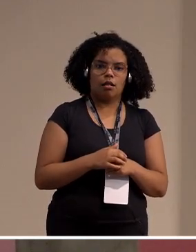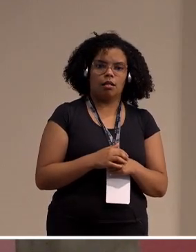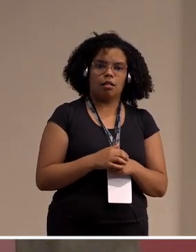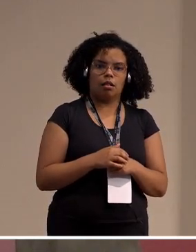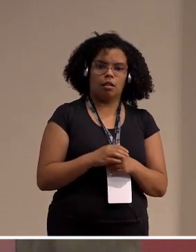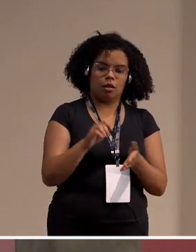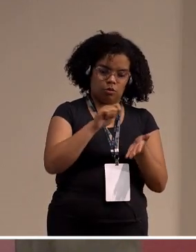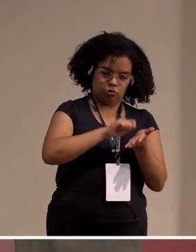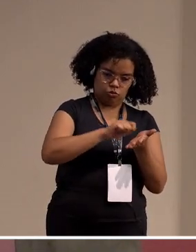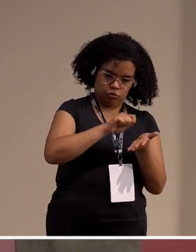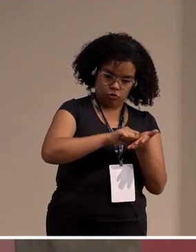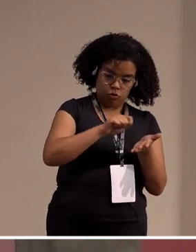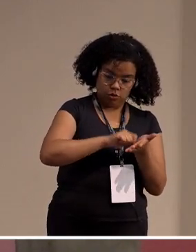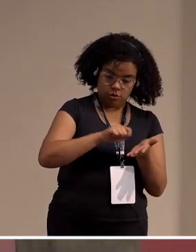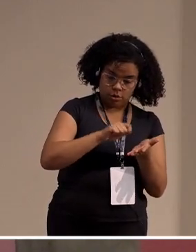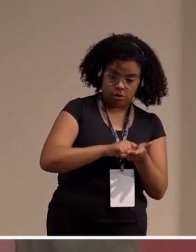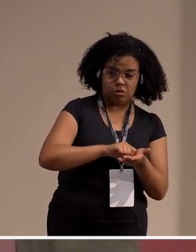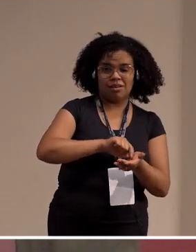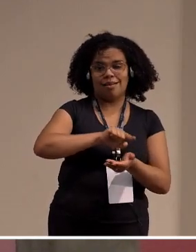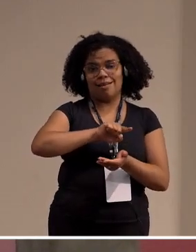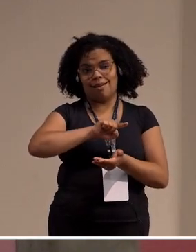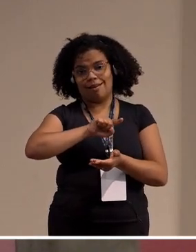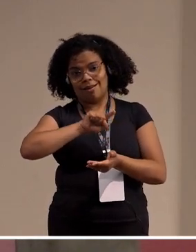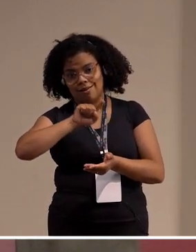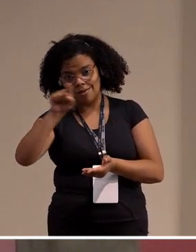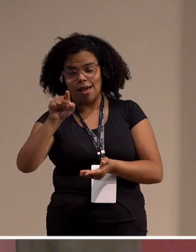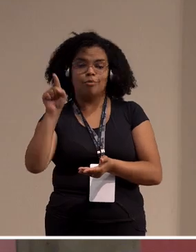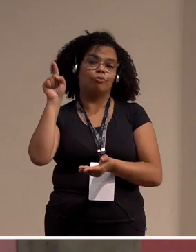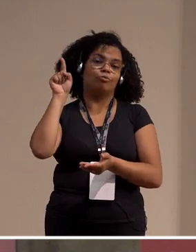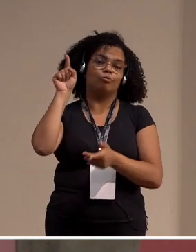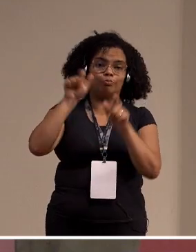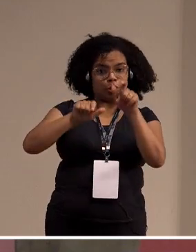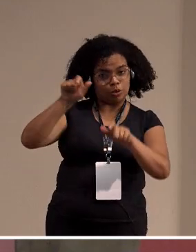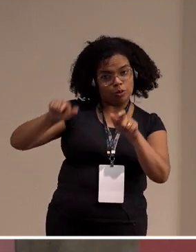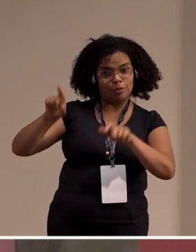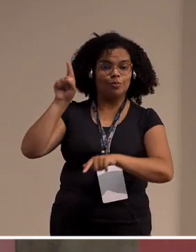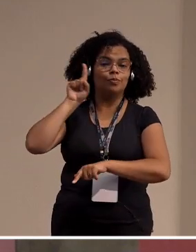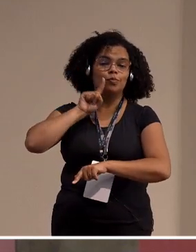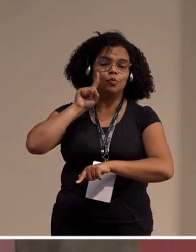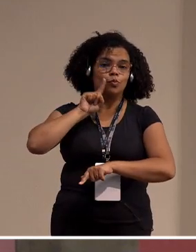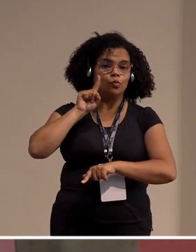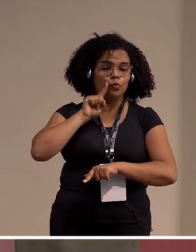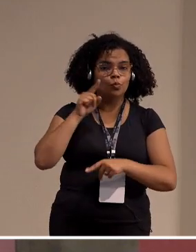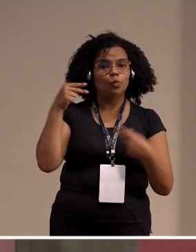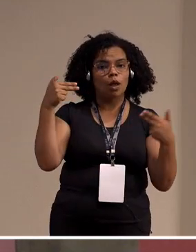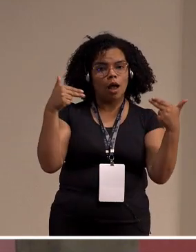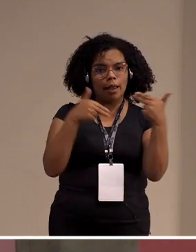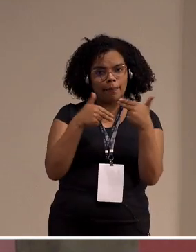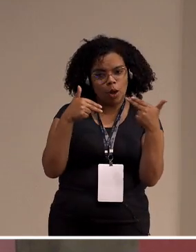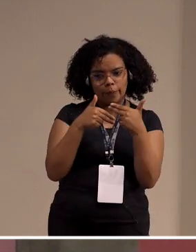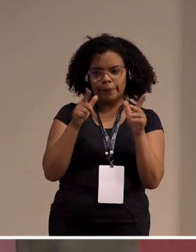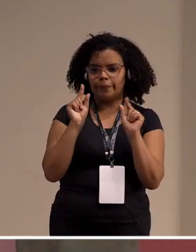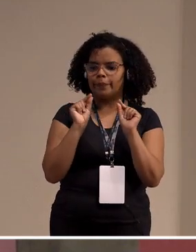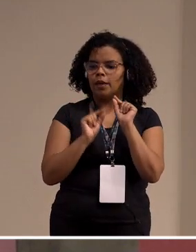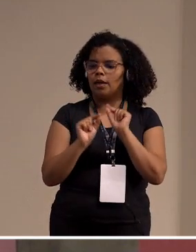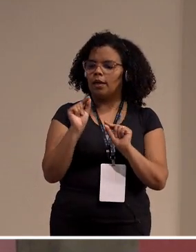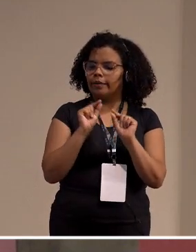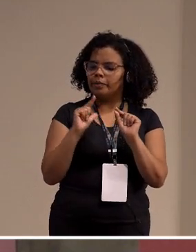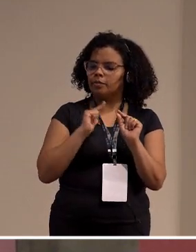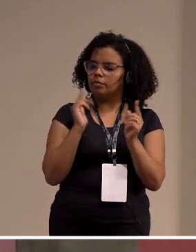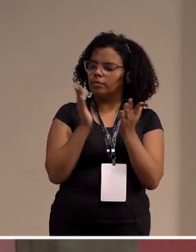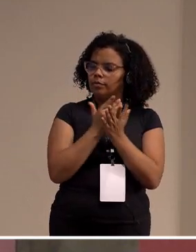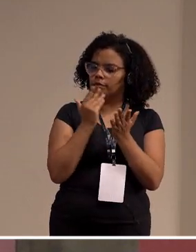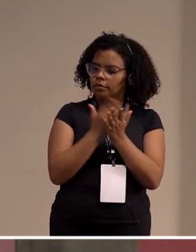de George Washington ou de Thomas Jefferson, quer no hip-hop contemporâneo. Seu livro mais